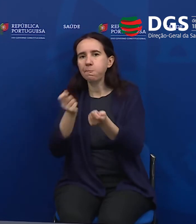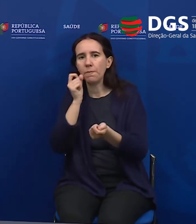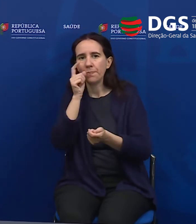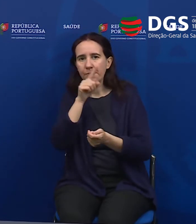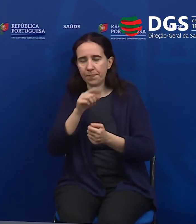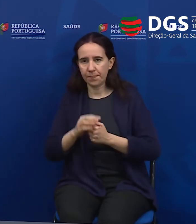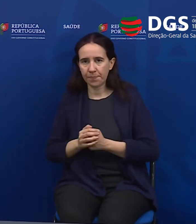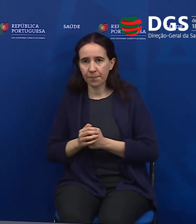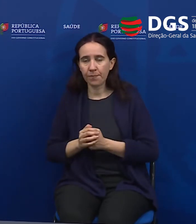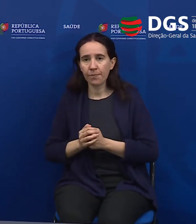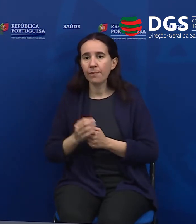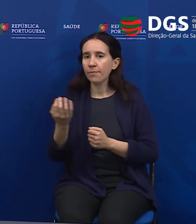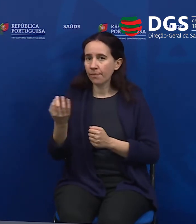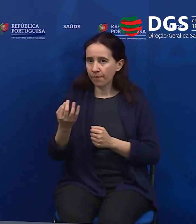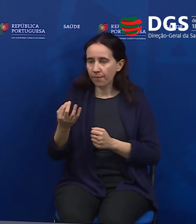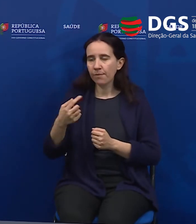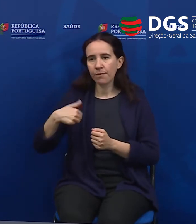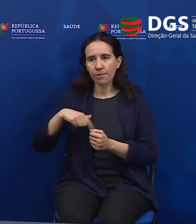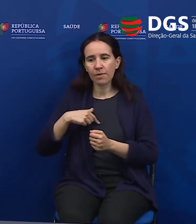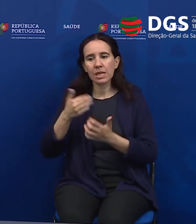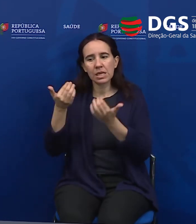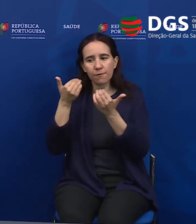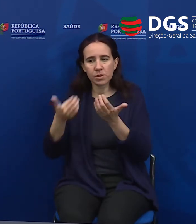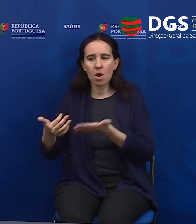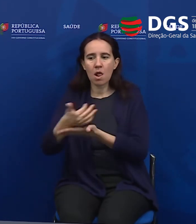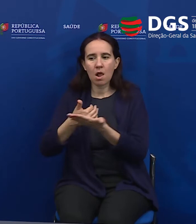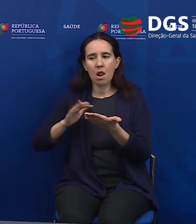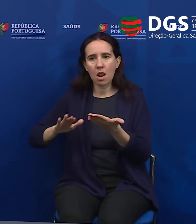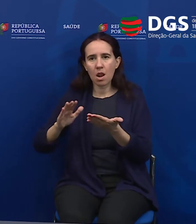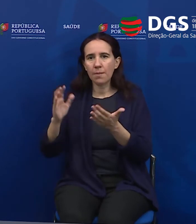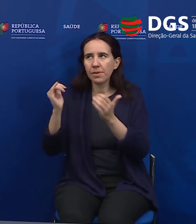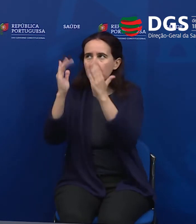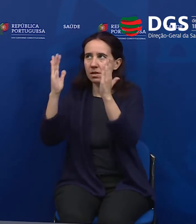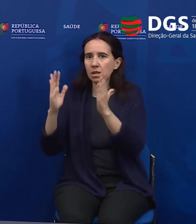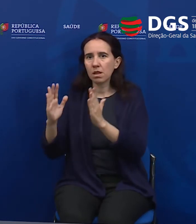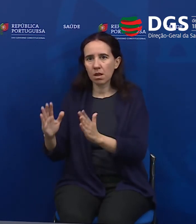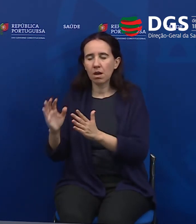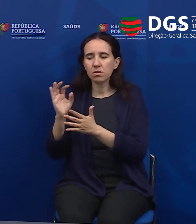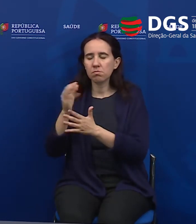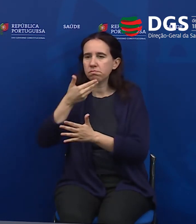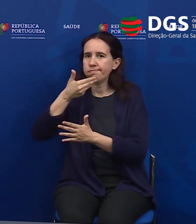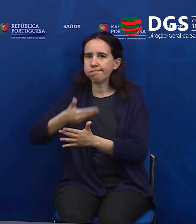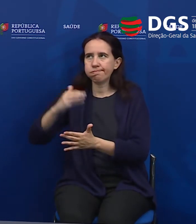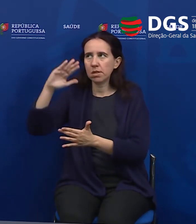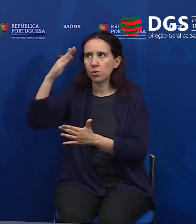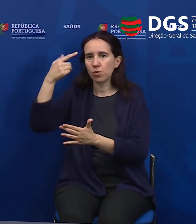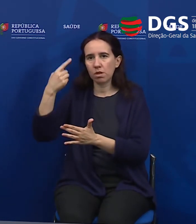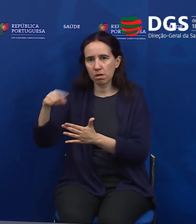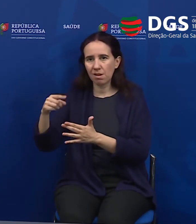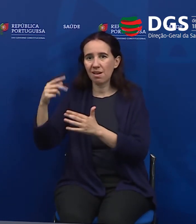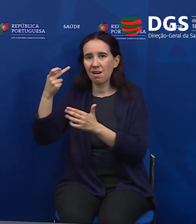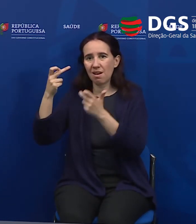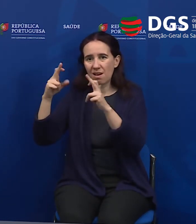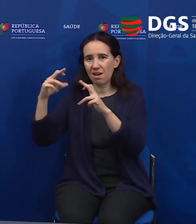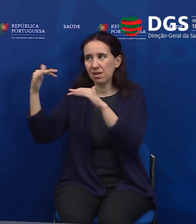sem prejuízo de estarmos a colher informação de entidades altamente especializadas em ares